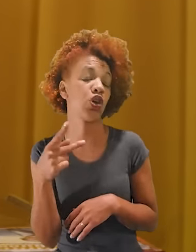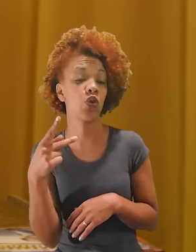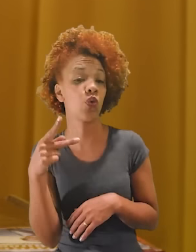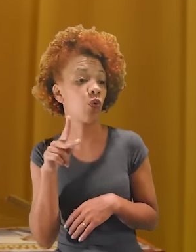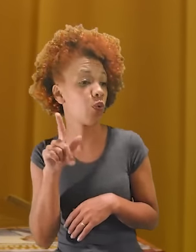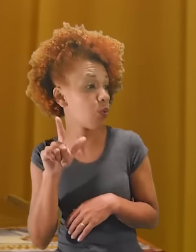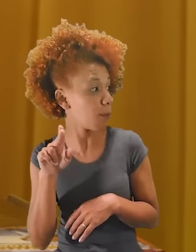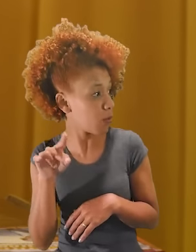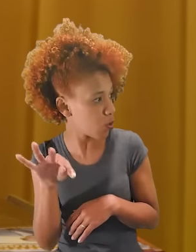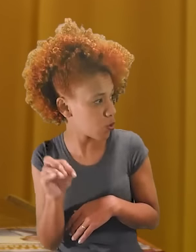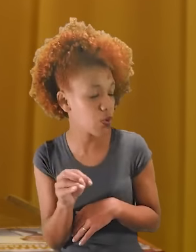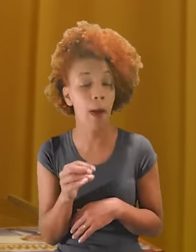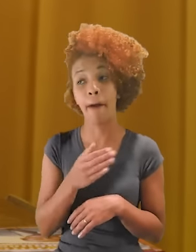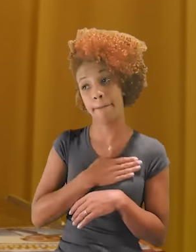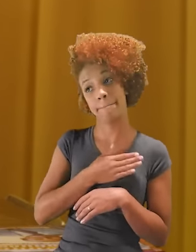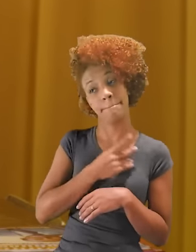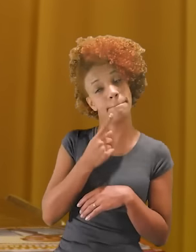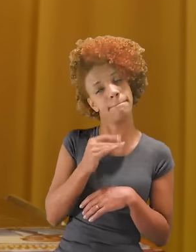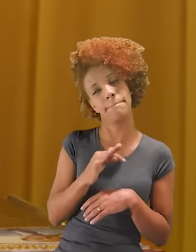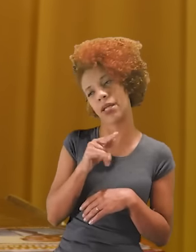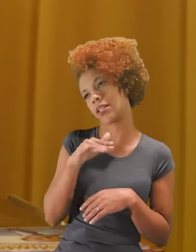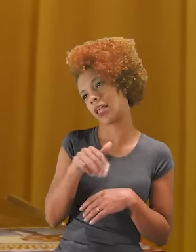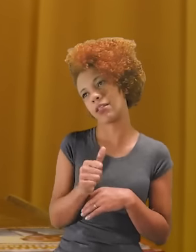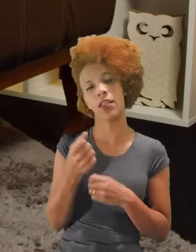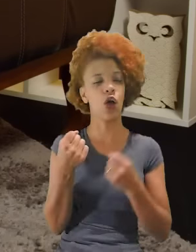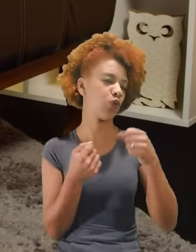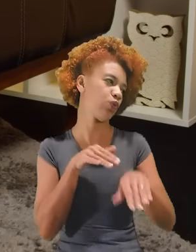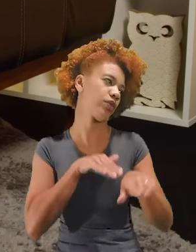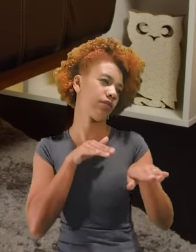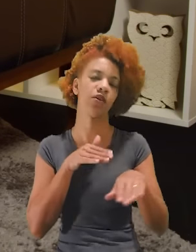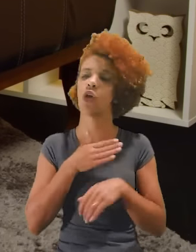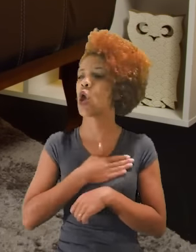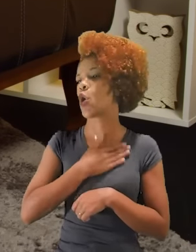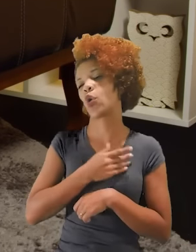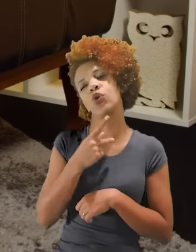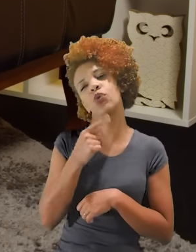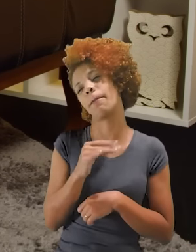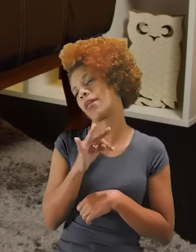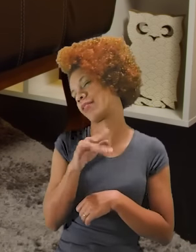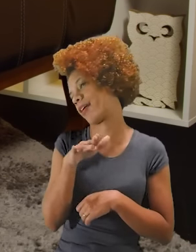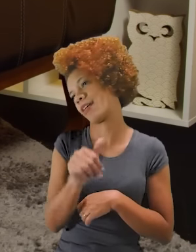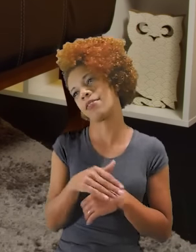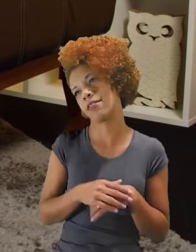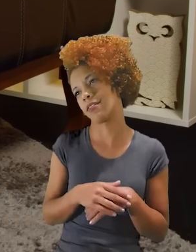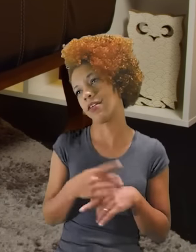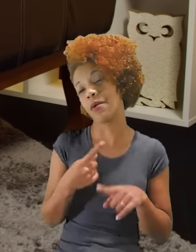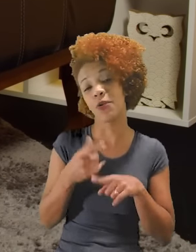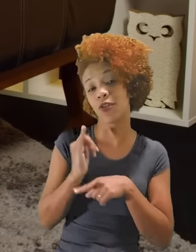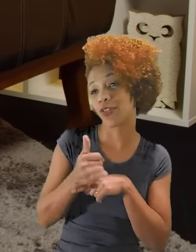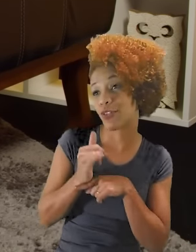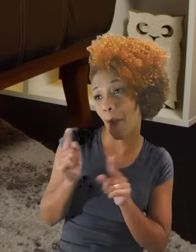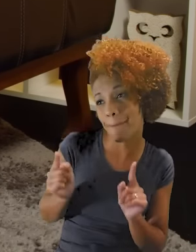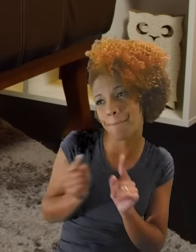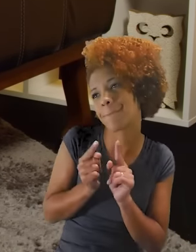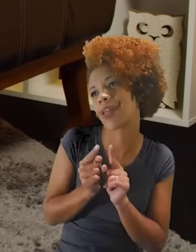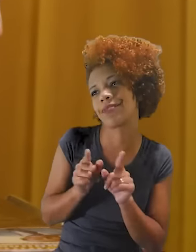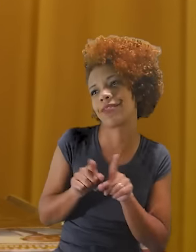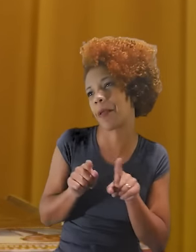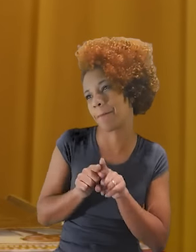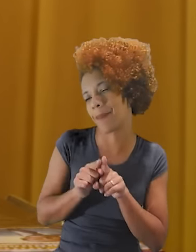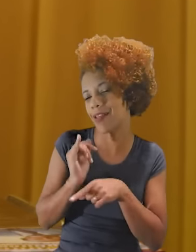cara, eu gostei. Pra mim, o meu favorito hoje é o Pateta. É o Pateta do trânsito. Pô, eu gosto muito mais do Pateta, entendeu? Exatamente por esses mini documentários, né?